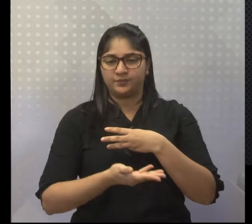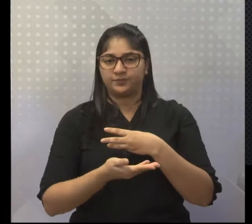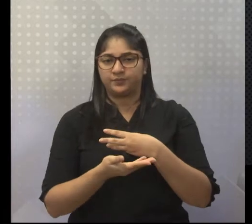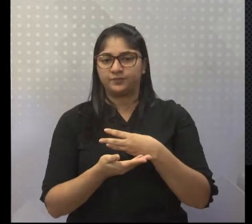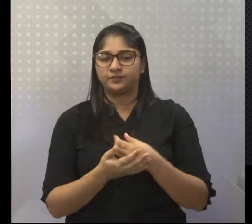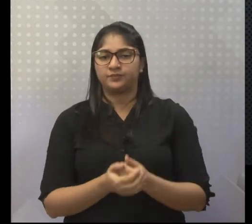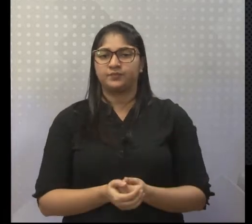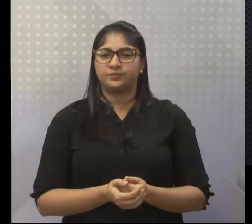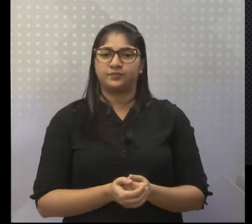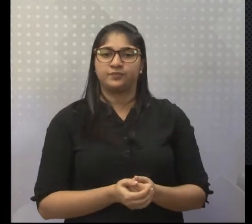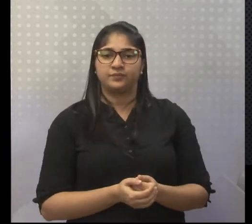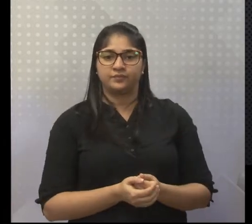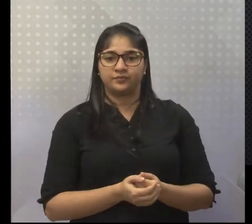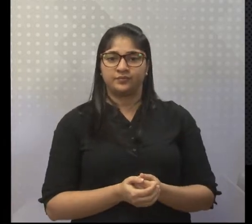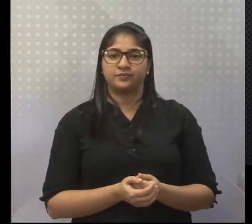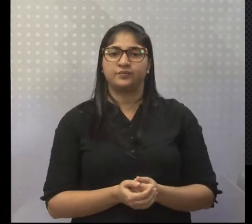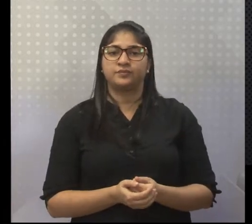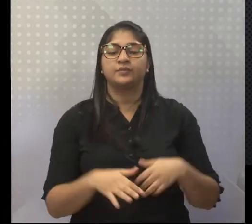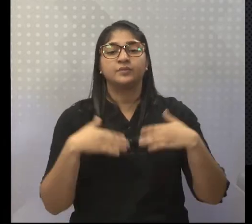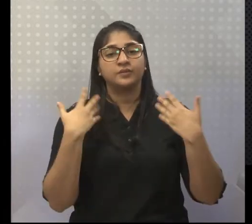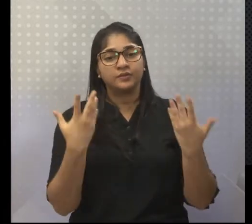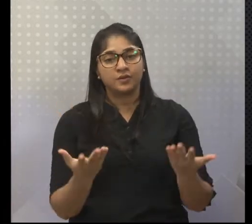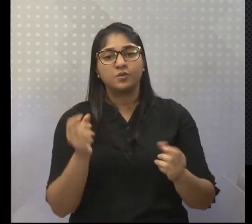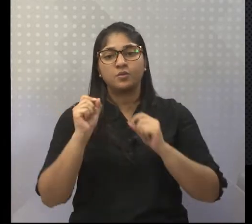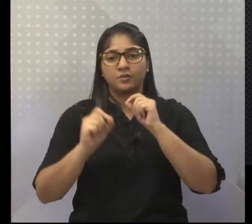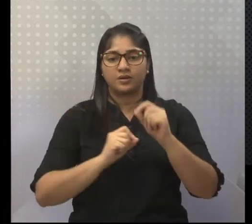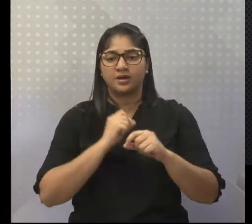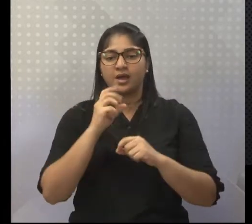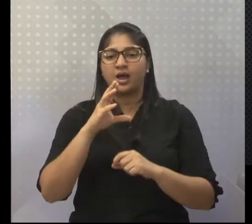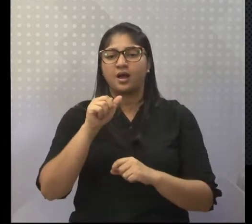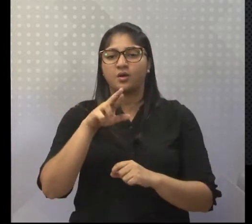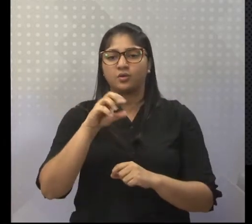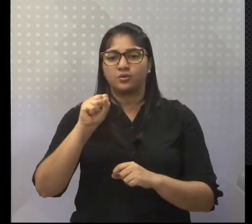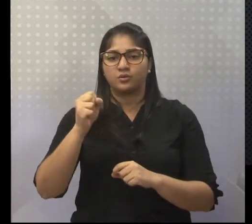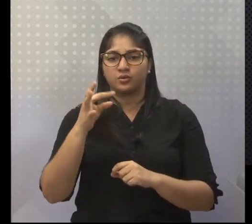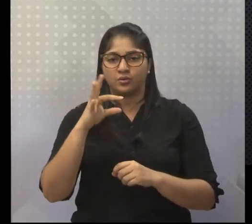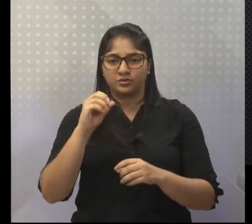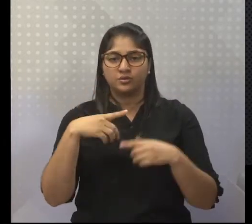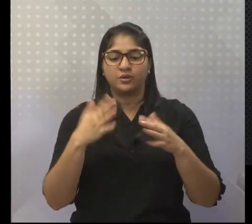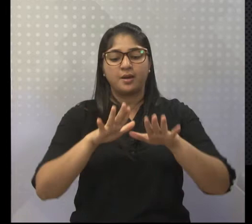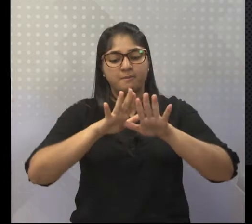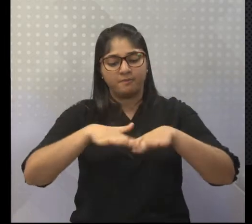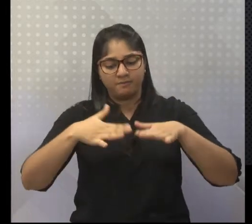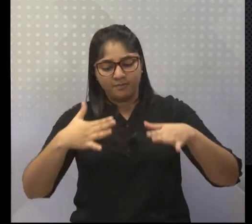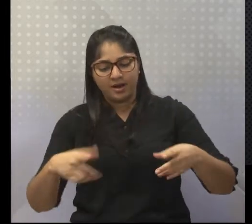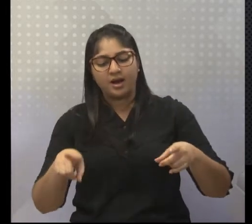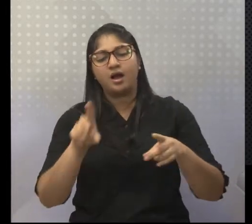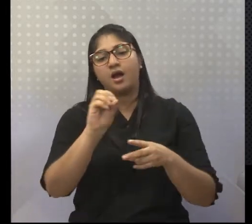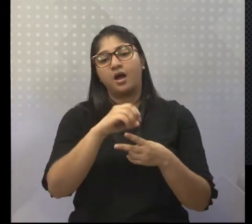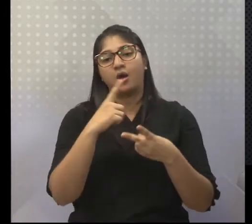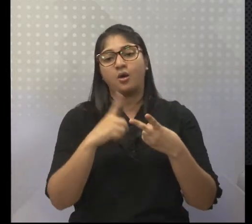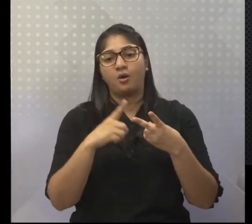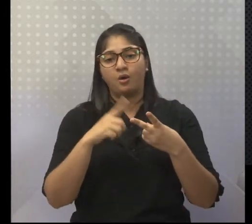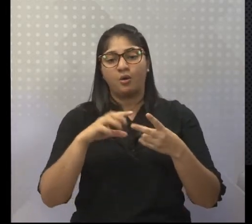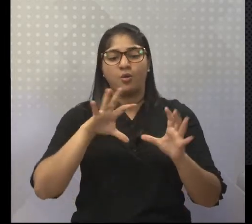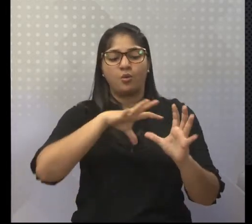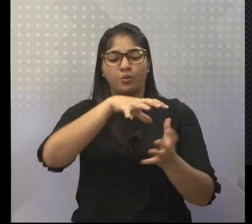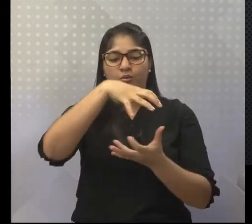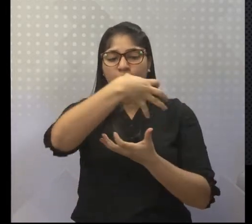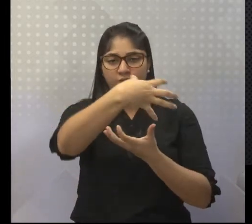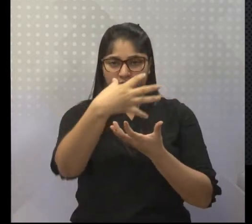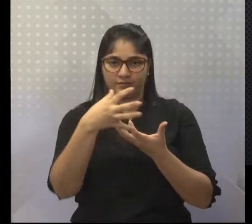é vocês como ele anteriormente e a crosta ela pode ser dividida em crosta oceânica e crosta continental